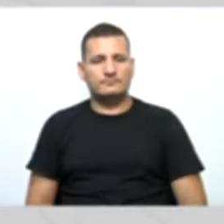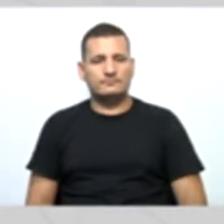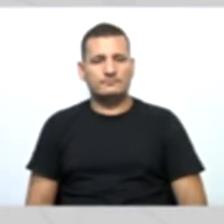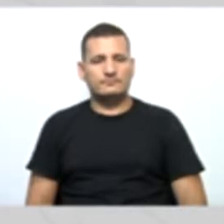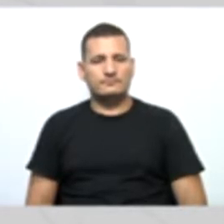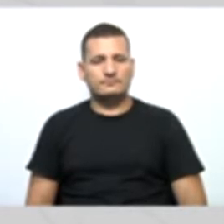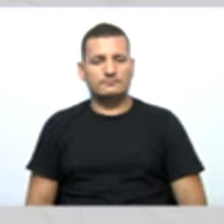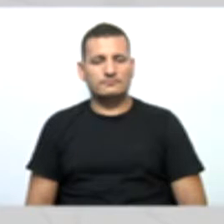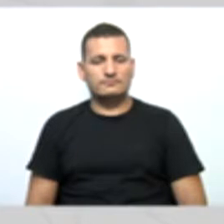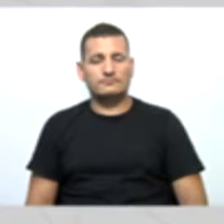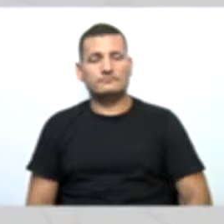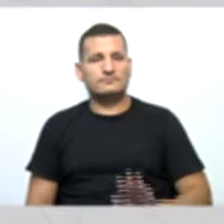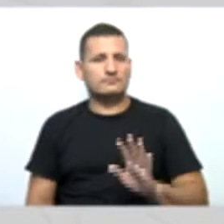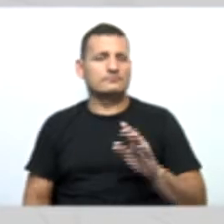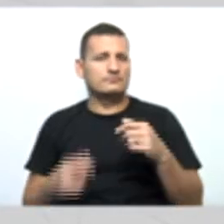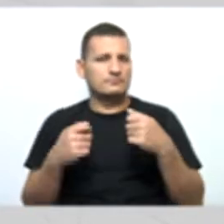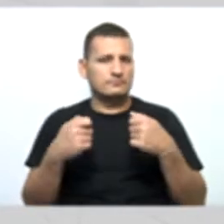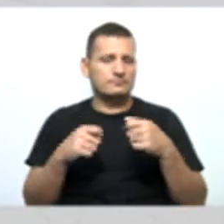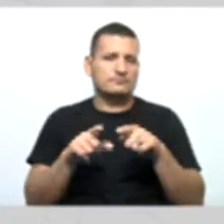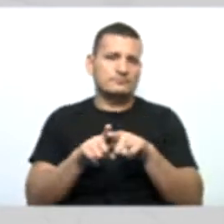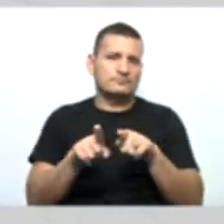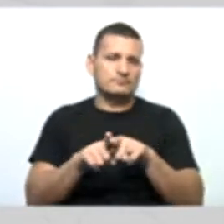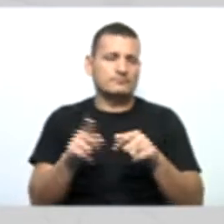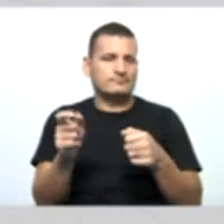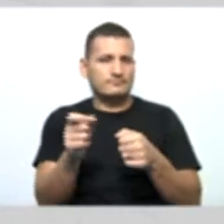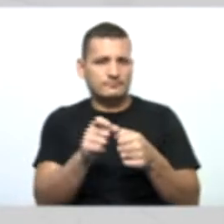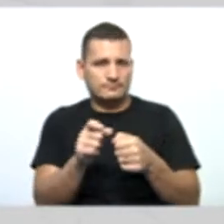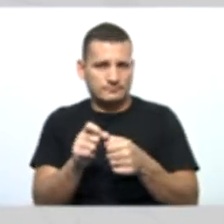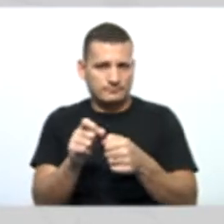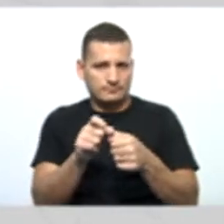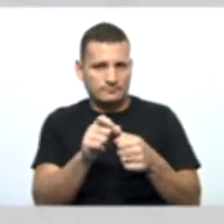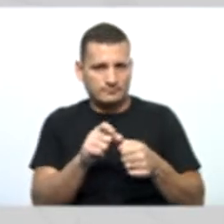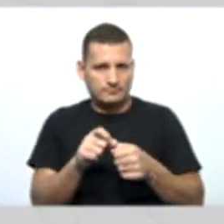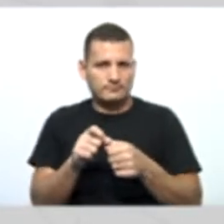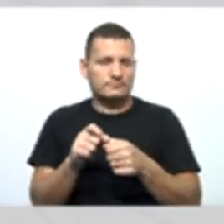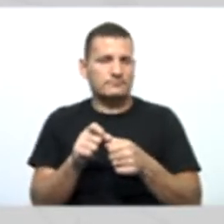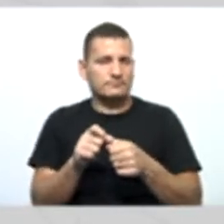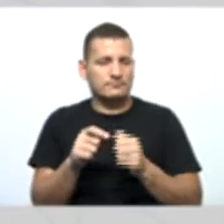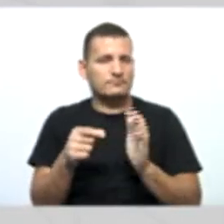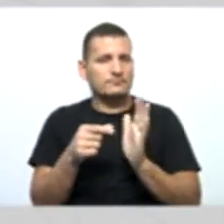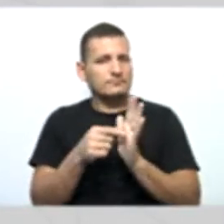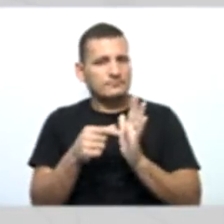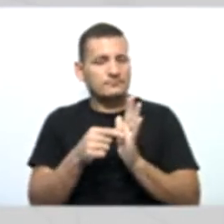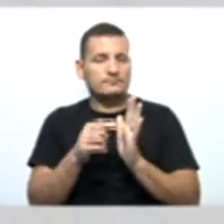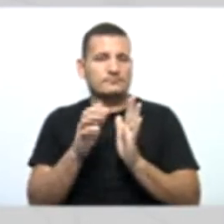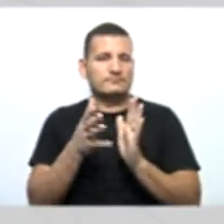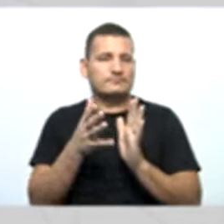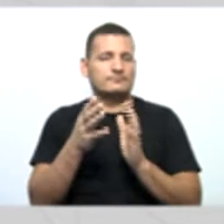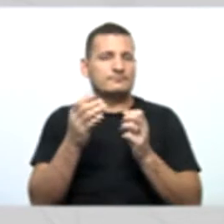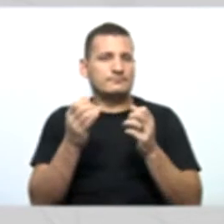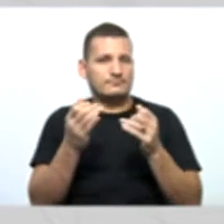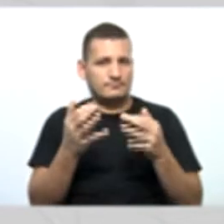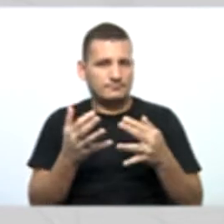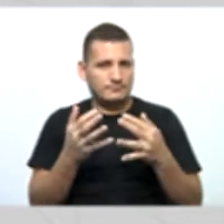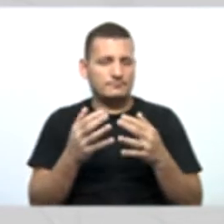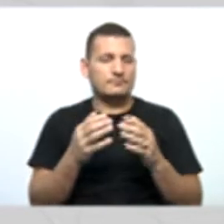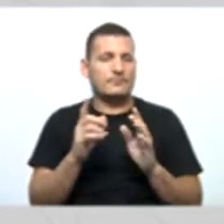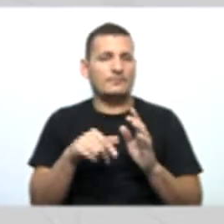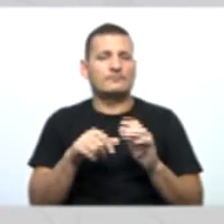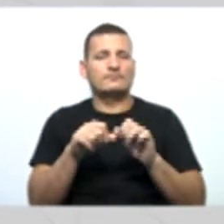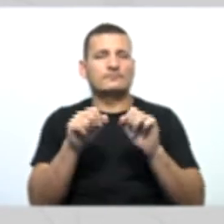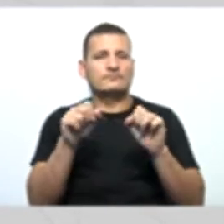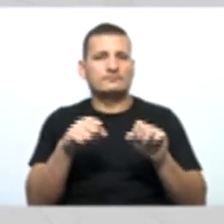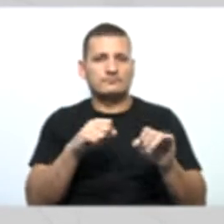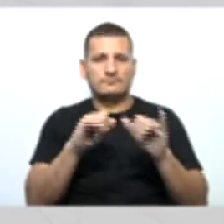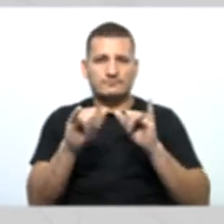foi preciso também desenvolver ferramentas. Essas ferramentas são o que a gente acabou de falar aqui, os sistemas de